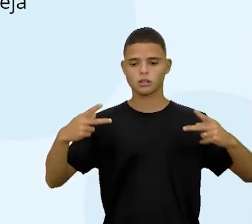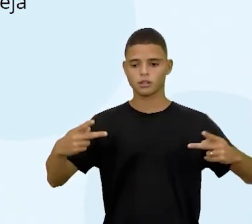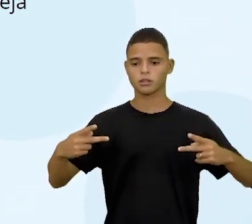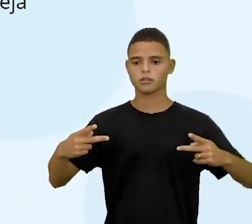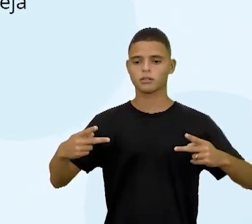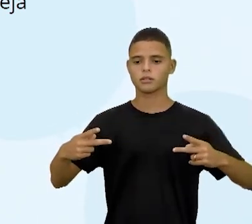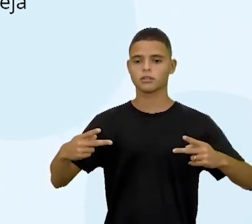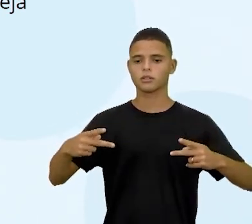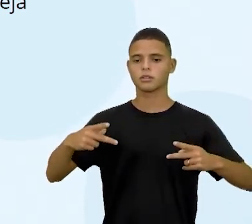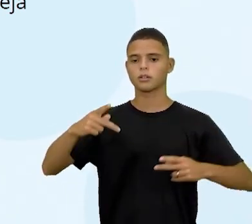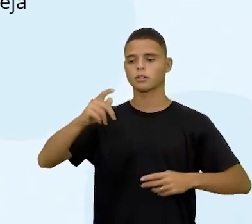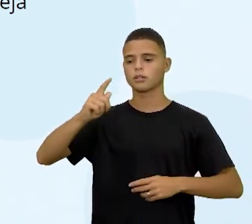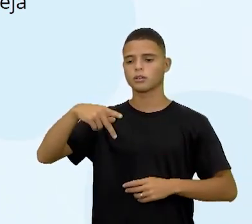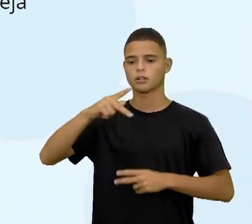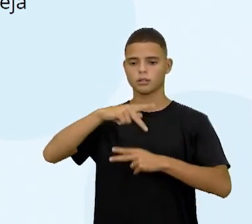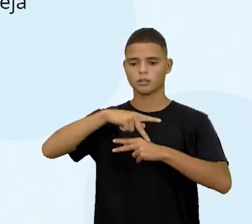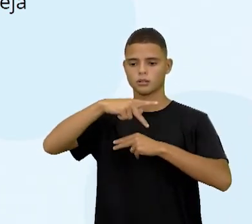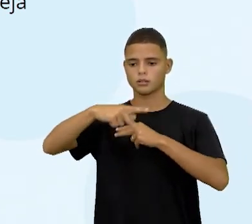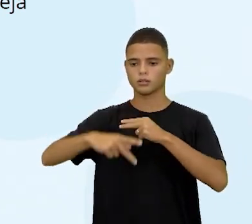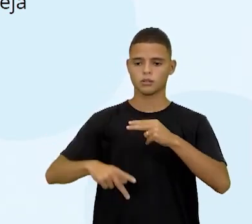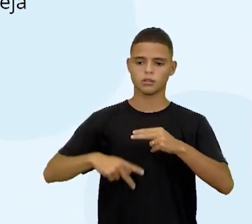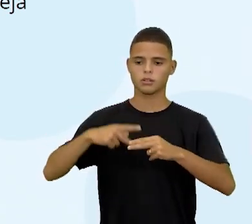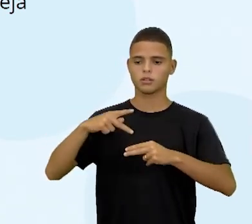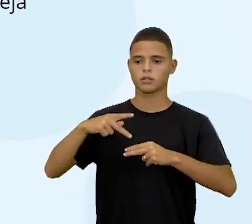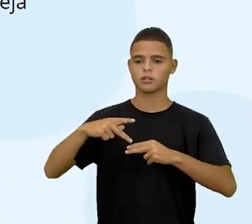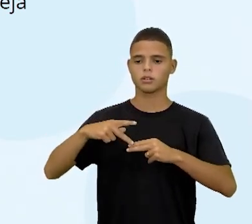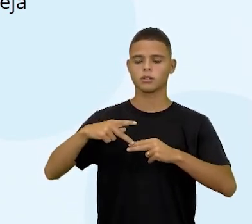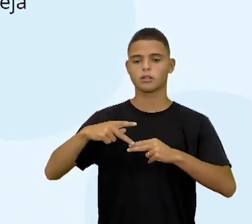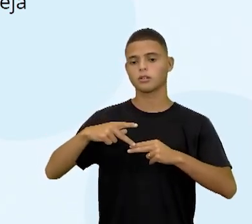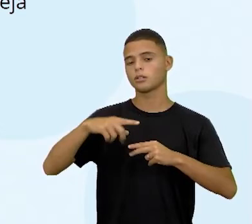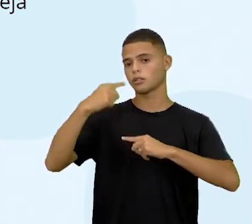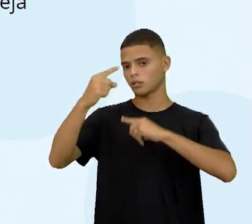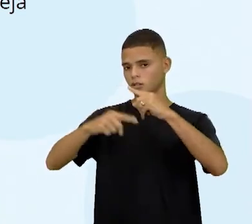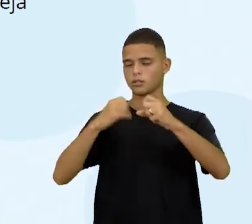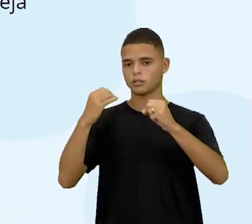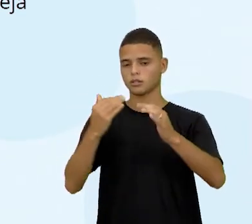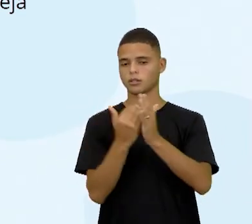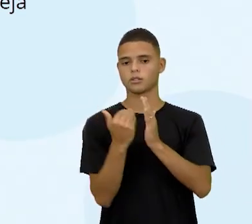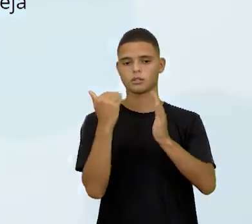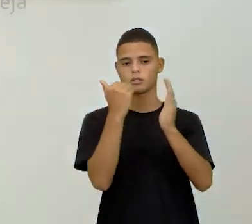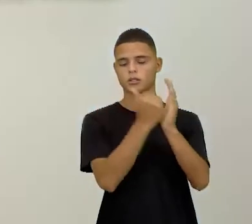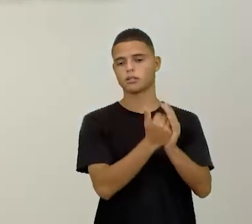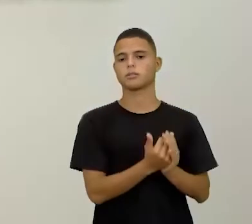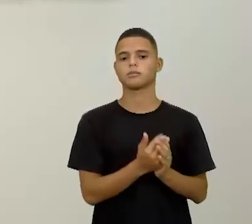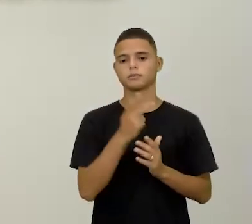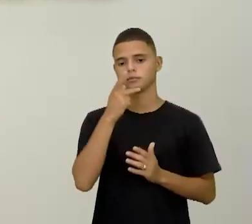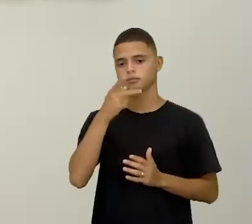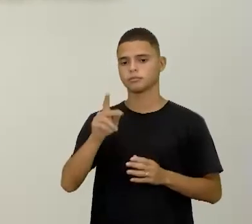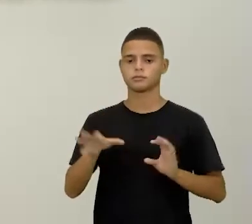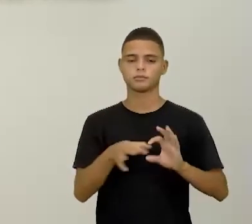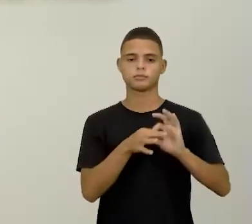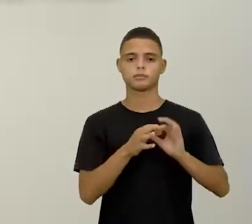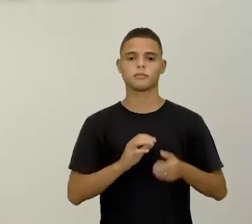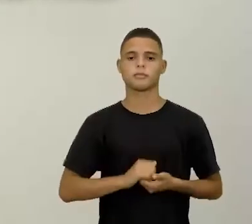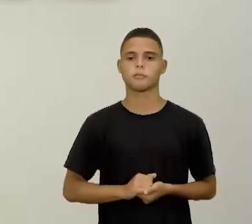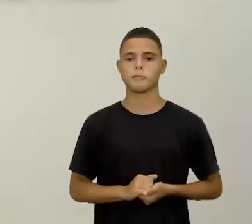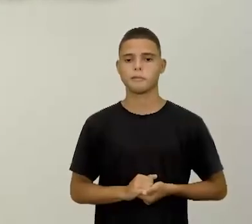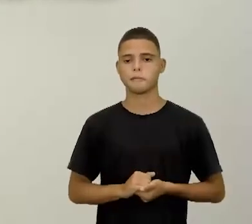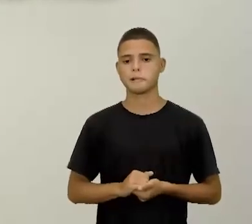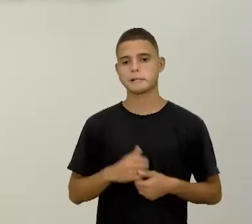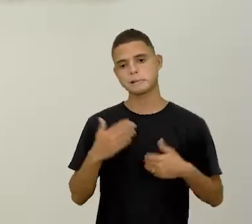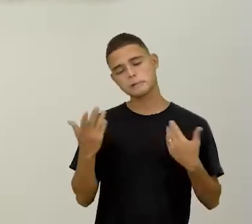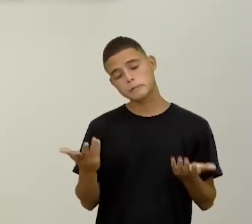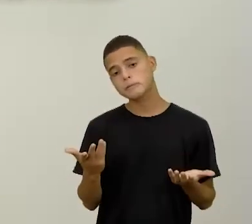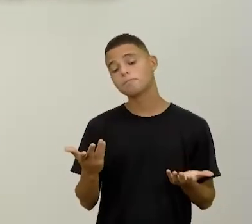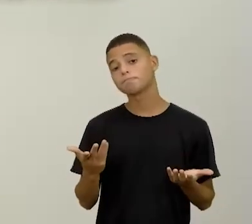DNA, proteína, é uma ligação de hidrogênio. Que a gente vai falar mais sobre isso quando a gente estiver falando sobre tensão superficial.